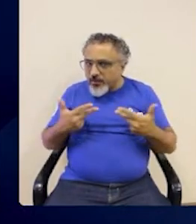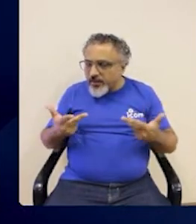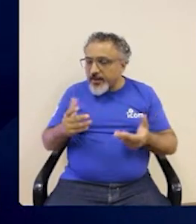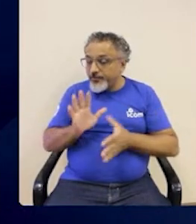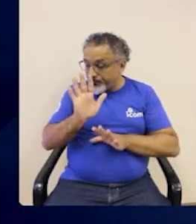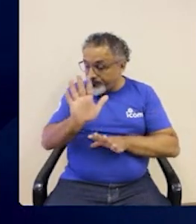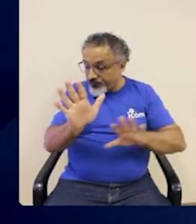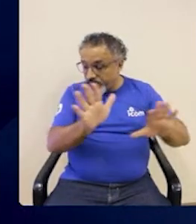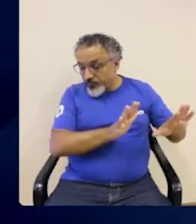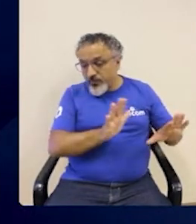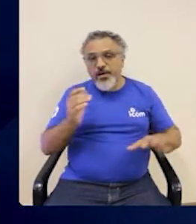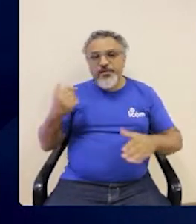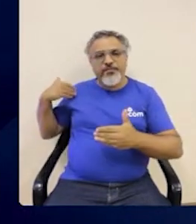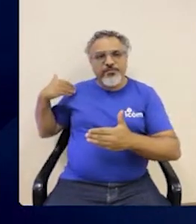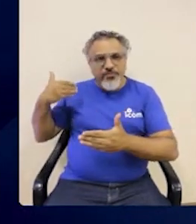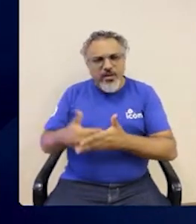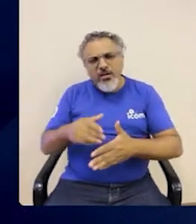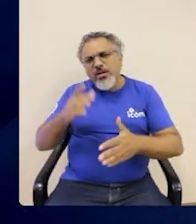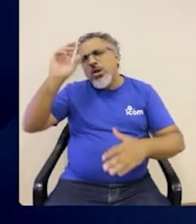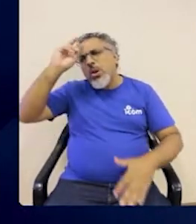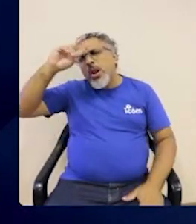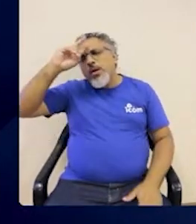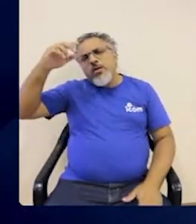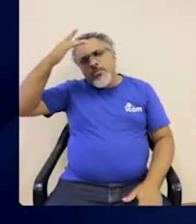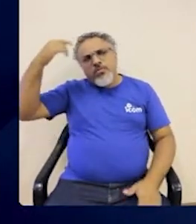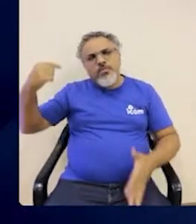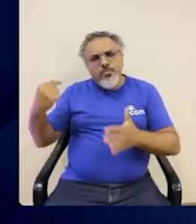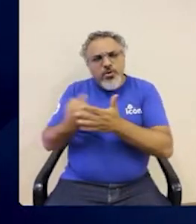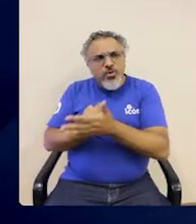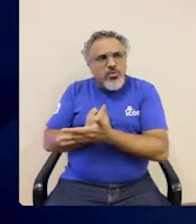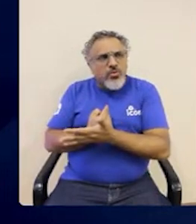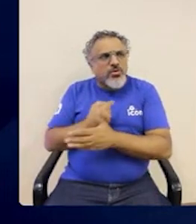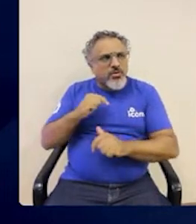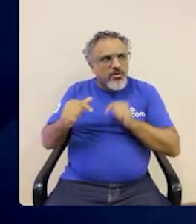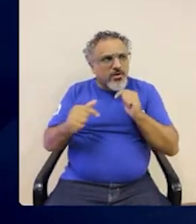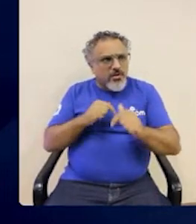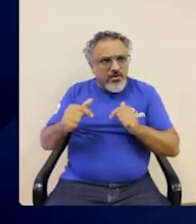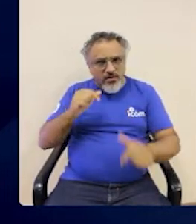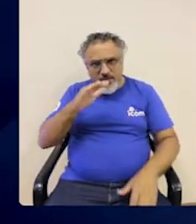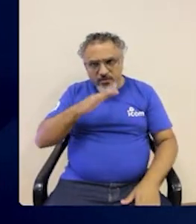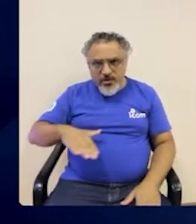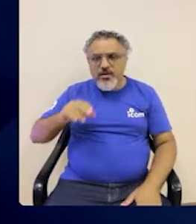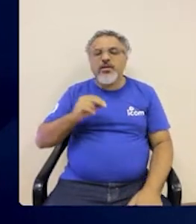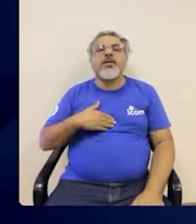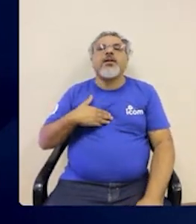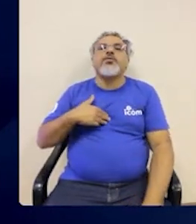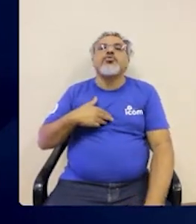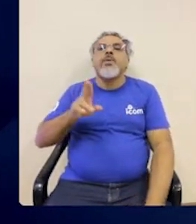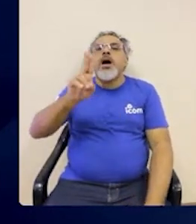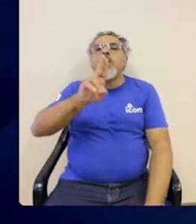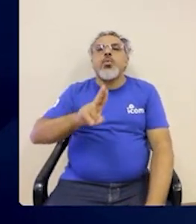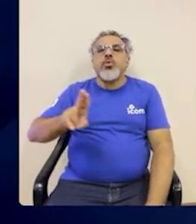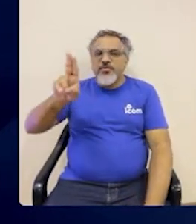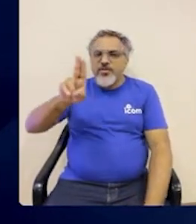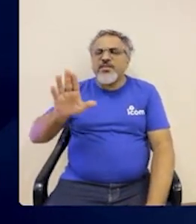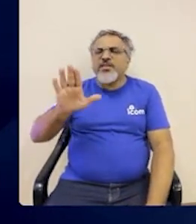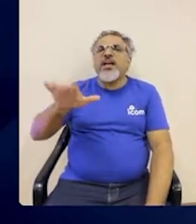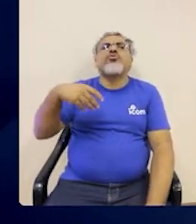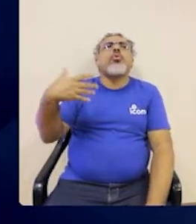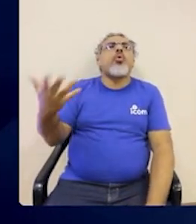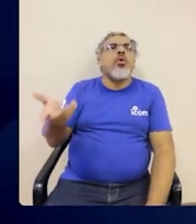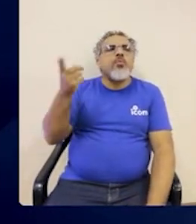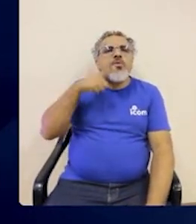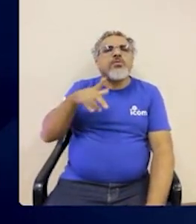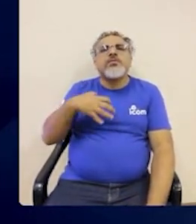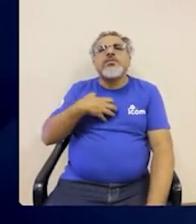até voltando um pouco, eu lembro que alguém perguntou, né, que trabalha recentemente numa universidade e de que forma, né, e se